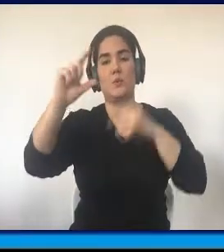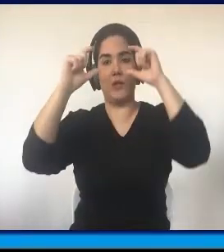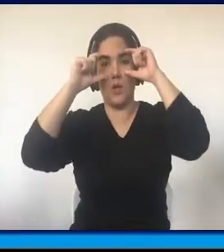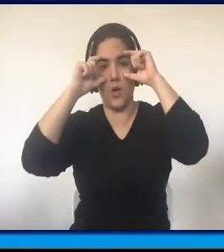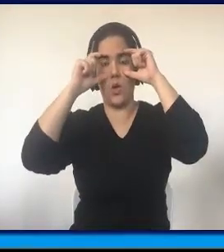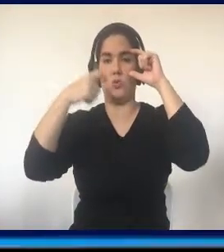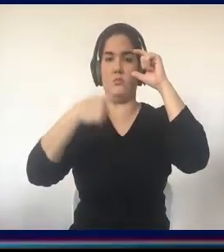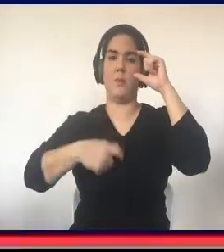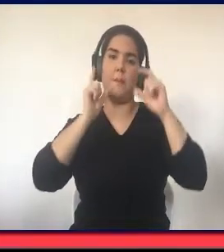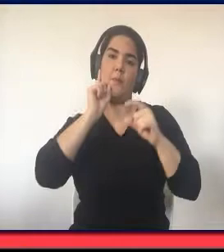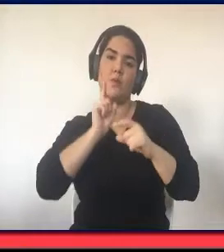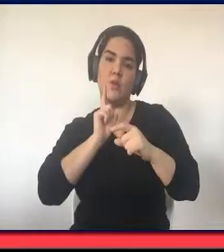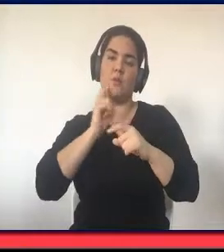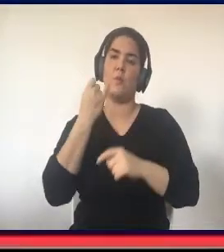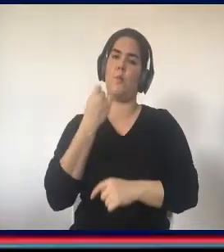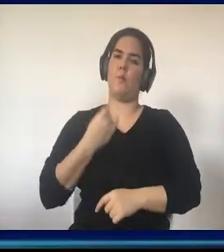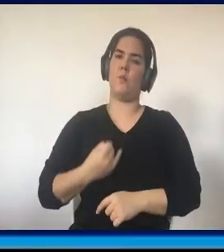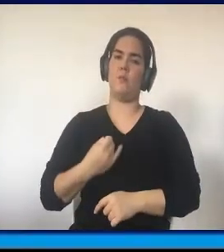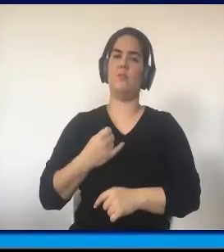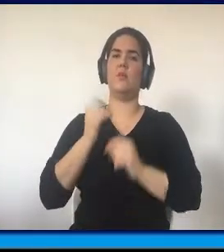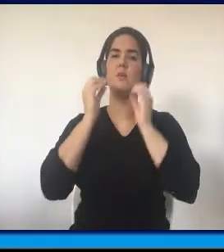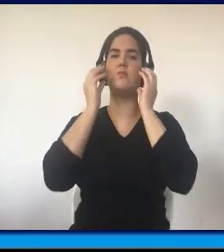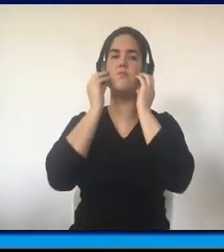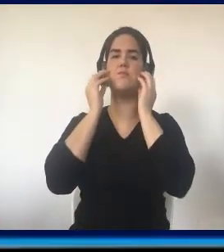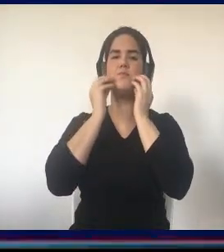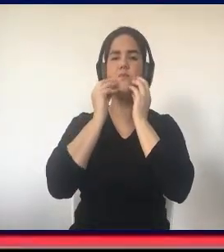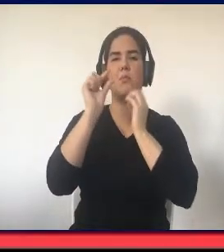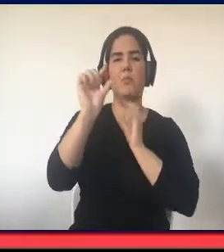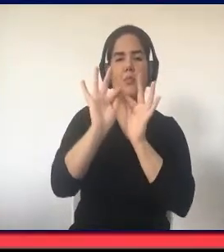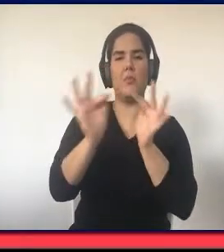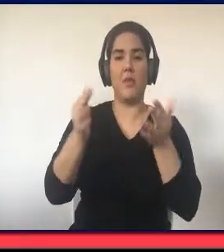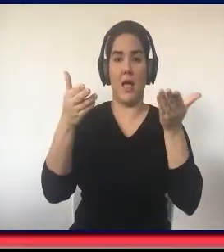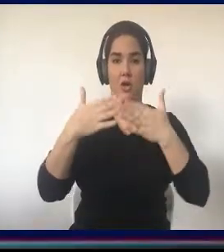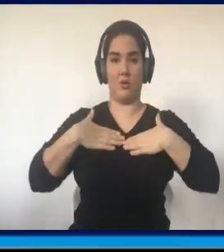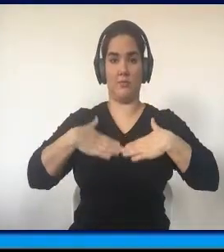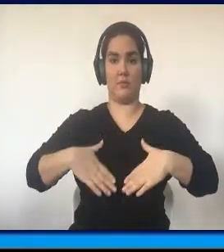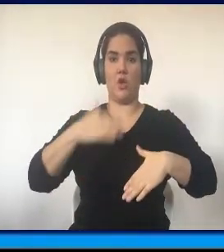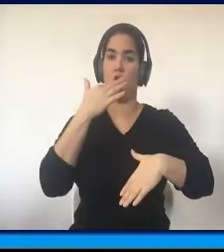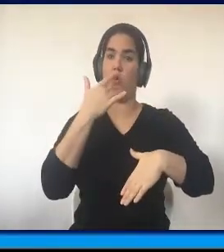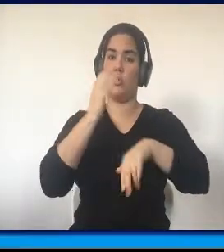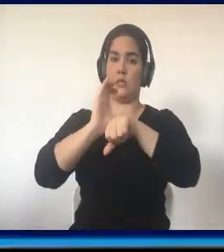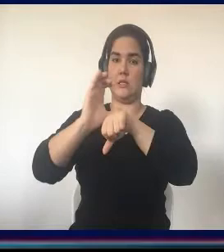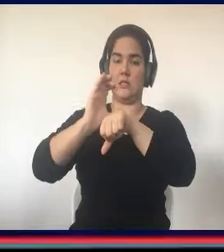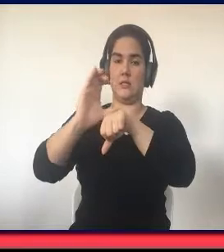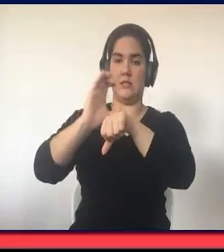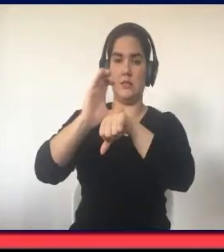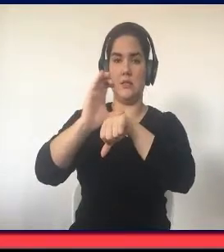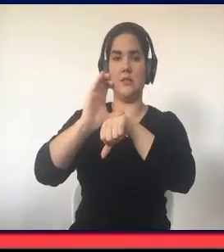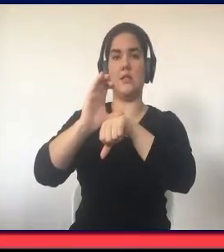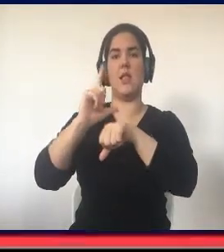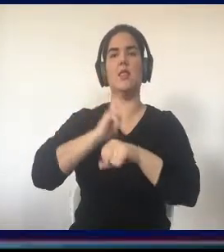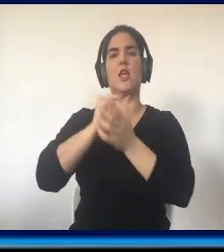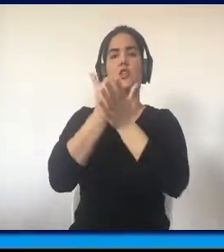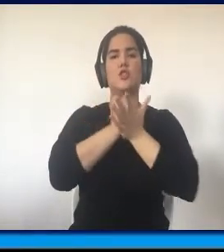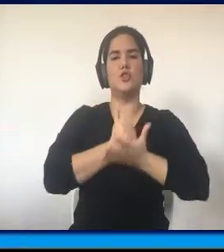magro, com uma barba ralinha. E agora estou com uma camiseta cinza com games aqui. Tem jogos